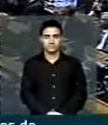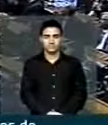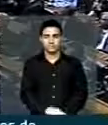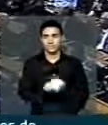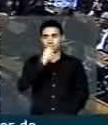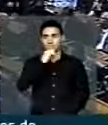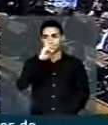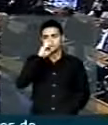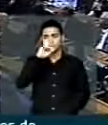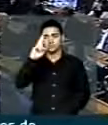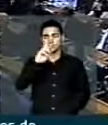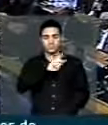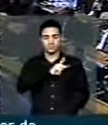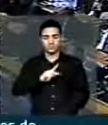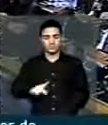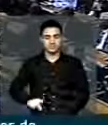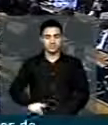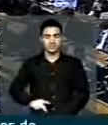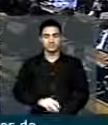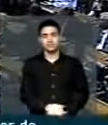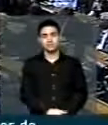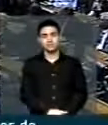Senhor presidente,